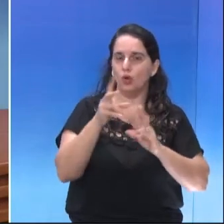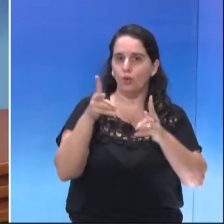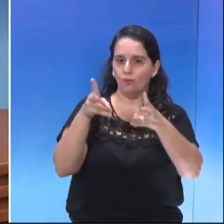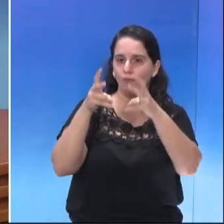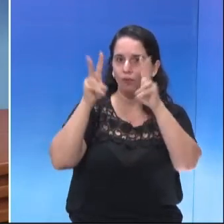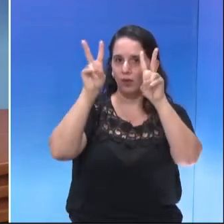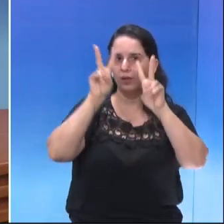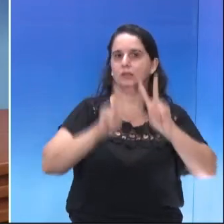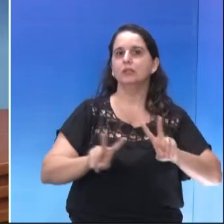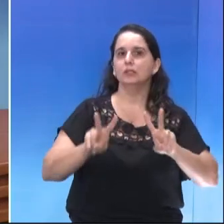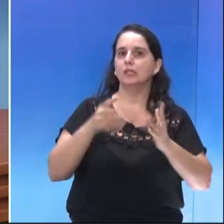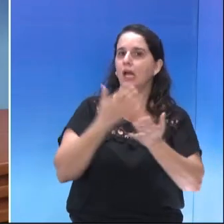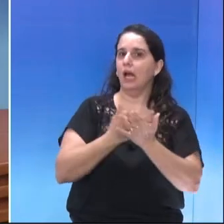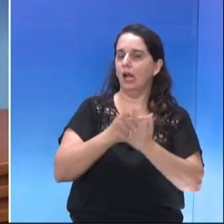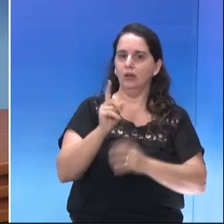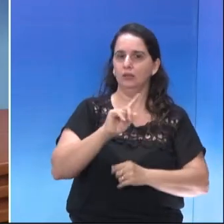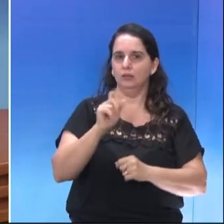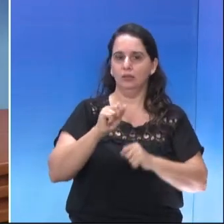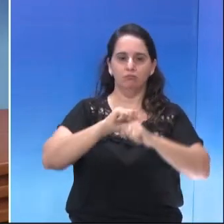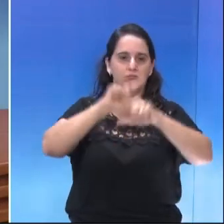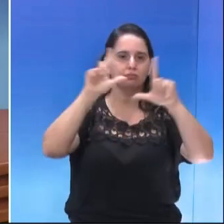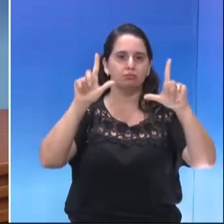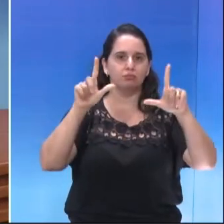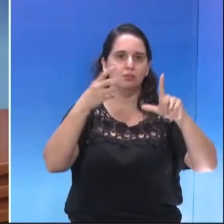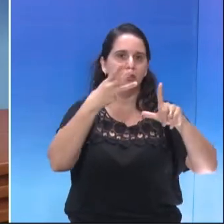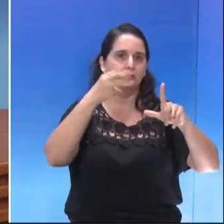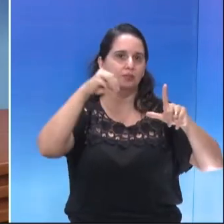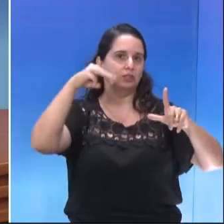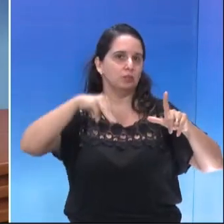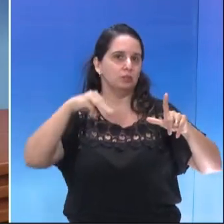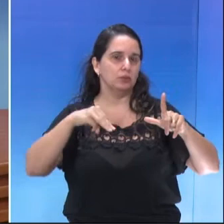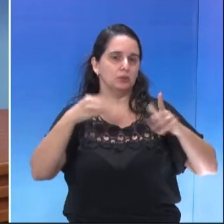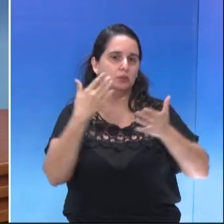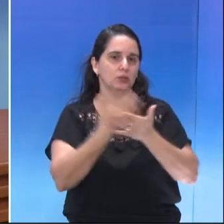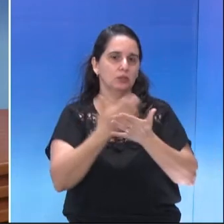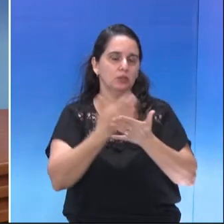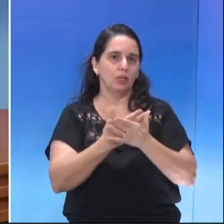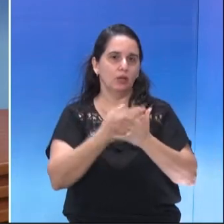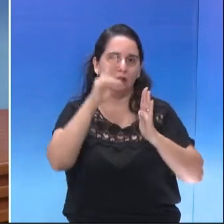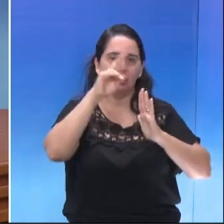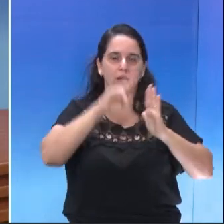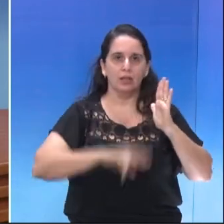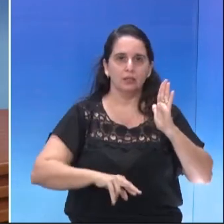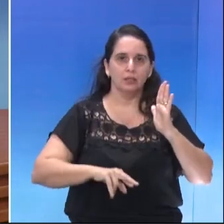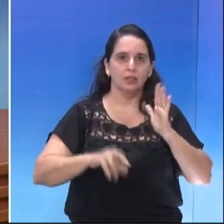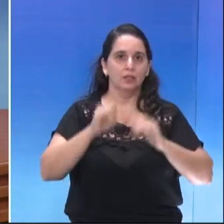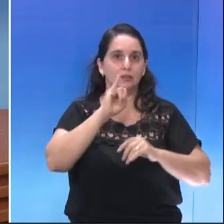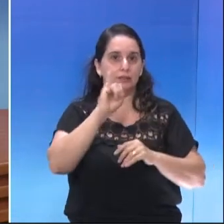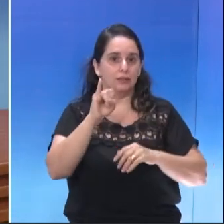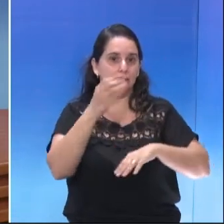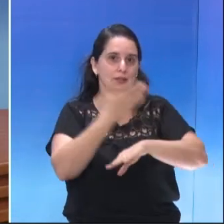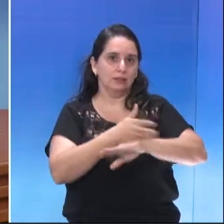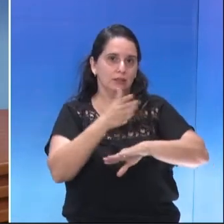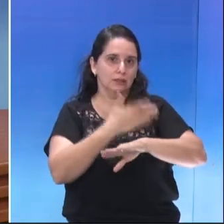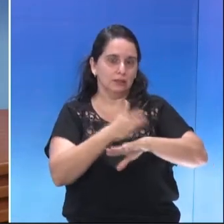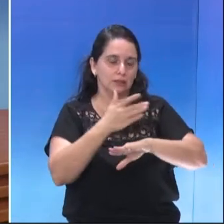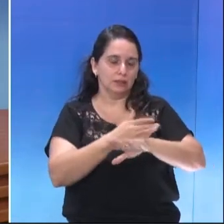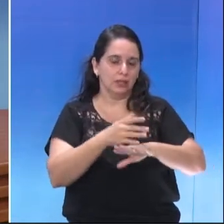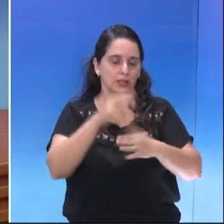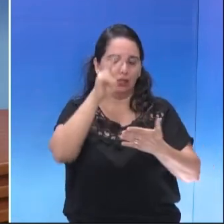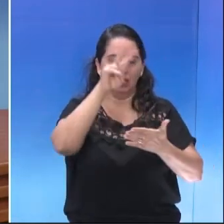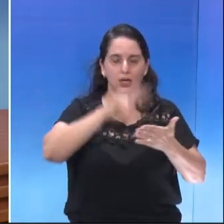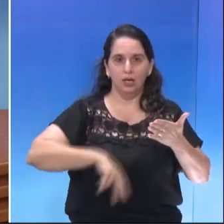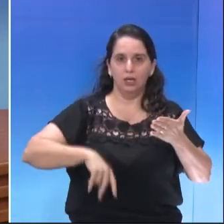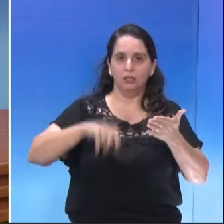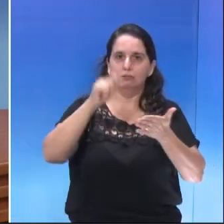Não adianta você só abrir aí e ver 20 minutos, 22 minutos de aula de redação, se você não partir para a leitura, se você